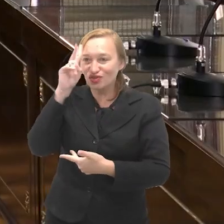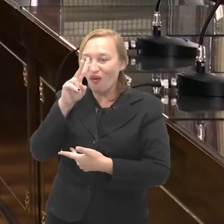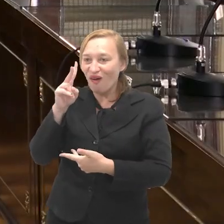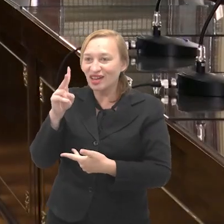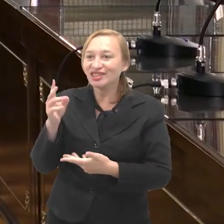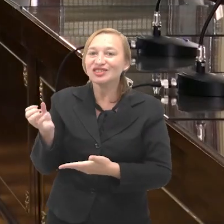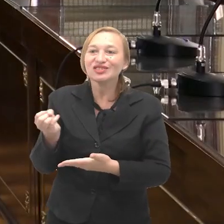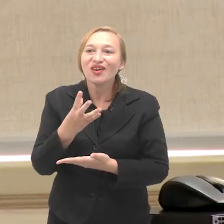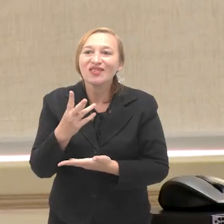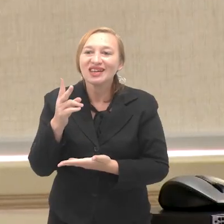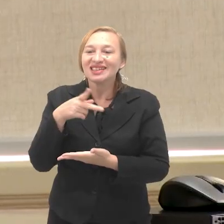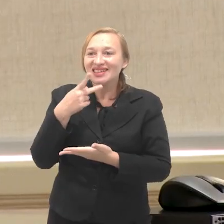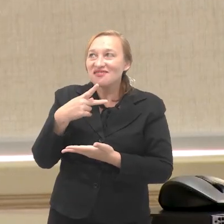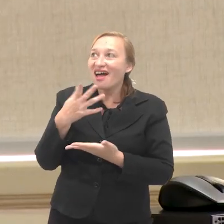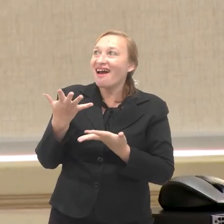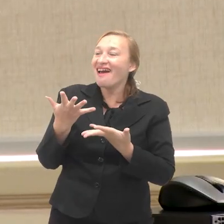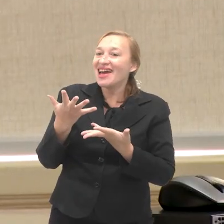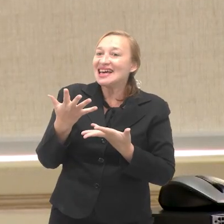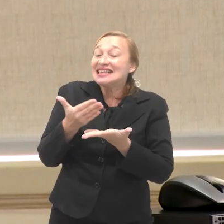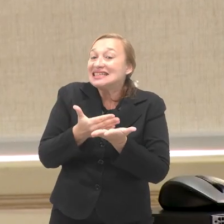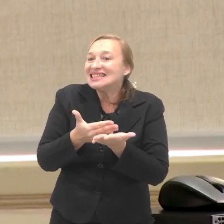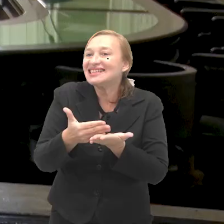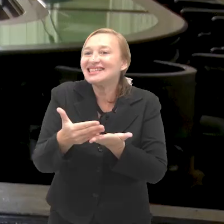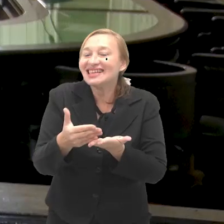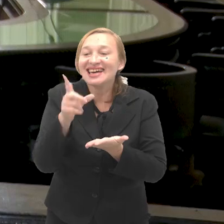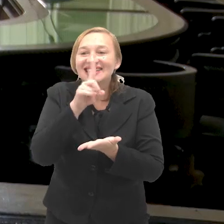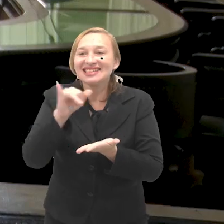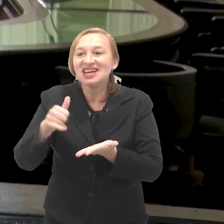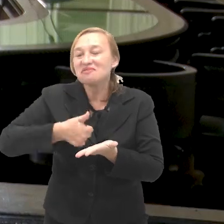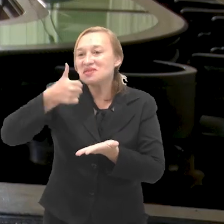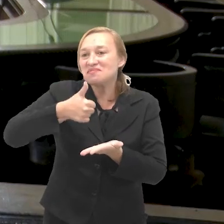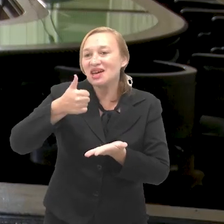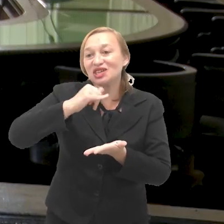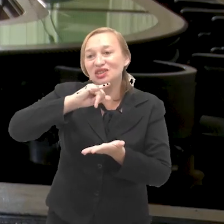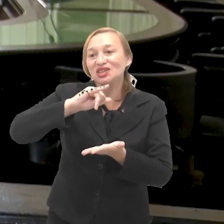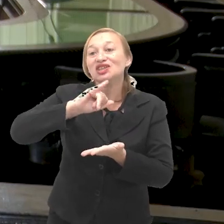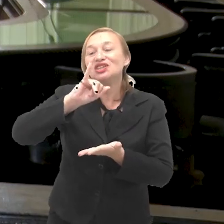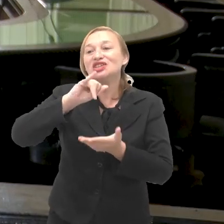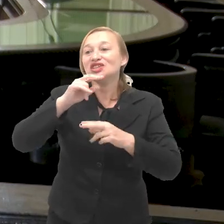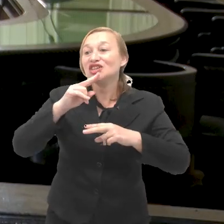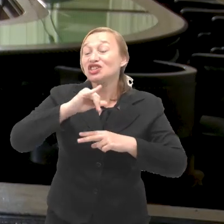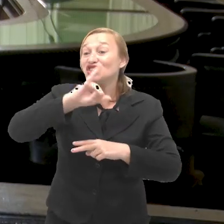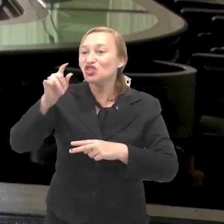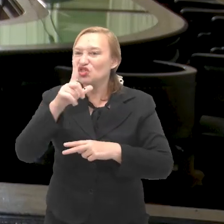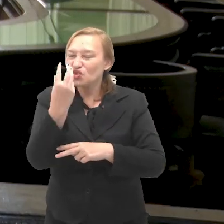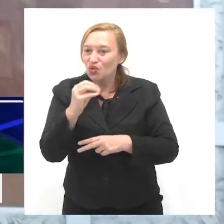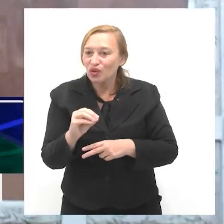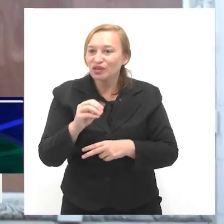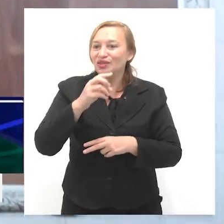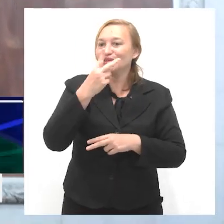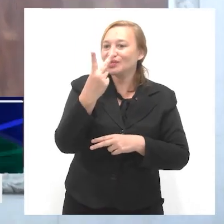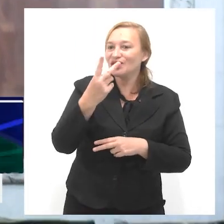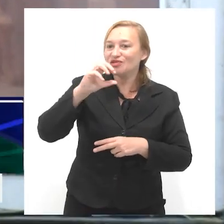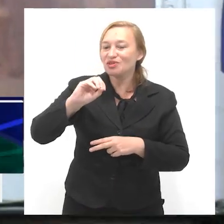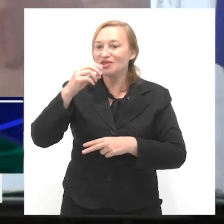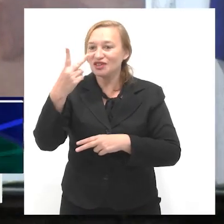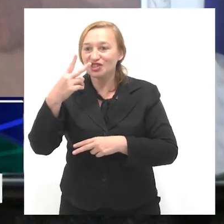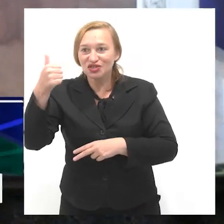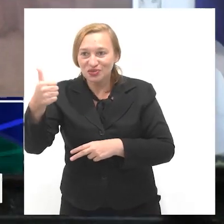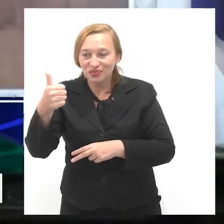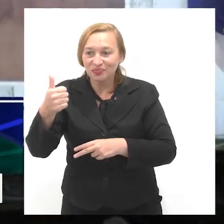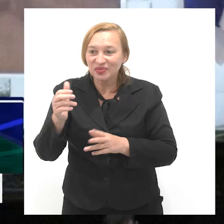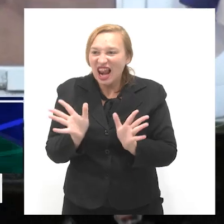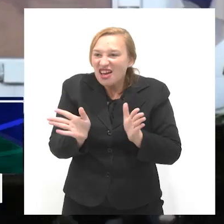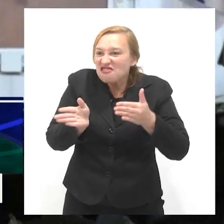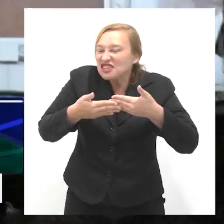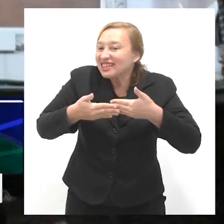histórias. E eu diria que a história mais recente dessa sala se inicia no dia 1º de julho de 2021. Ela se inicia